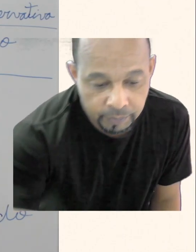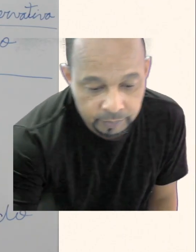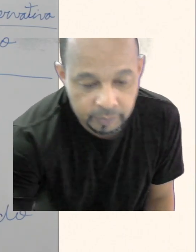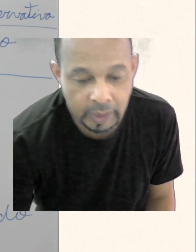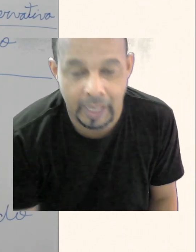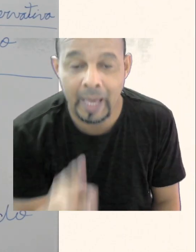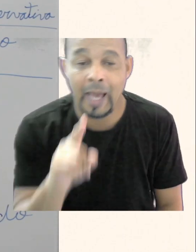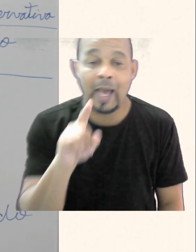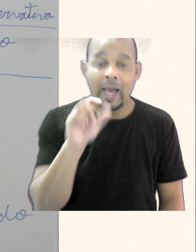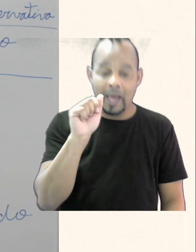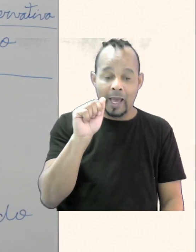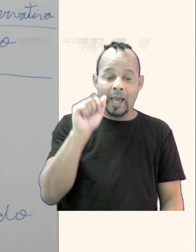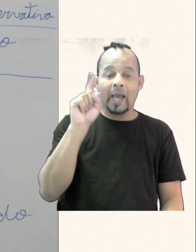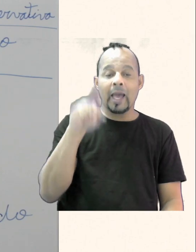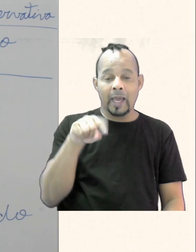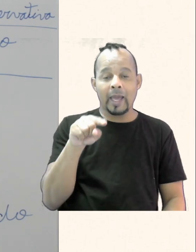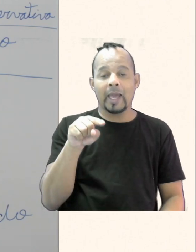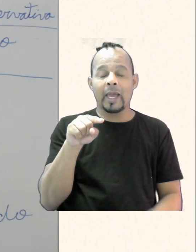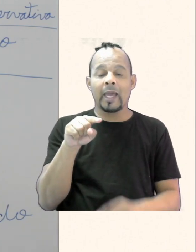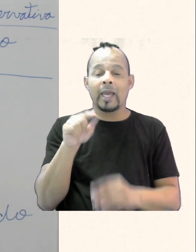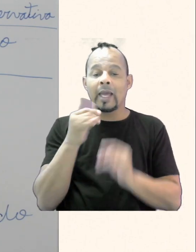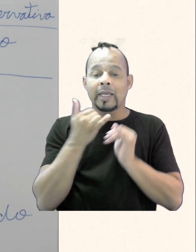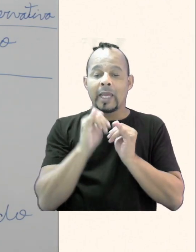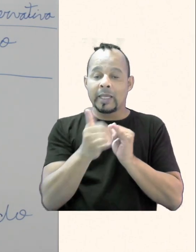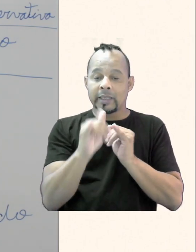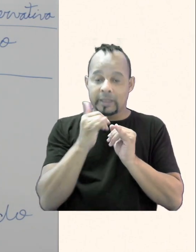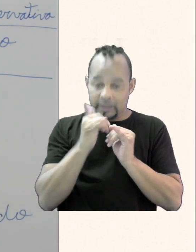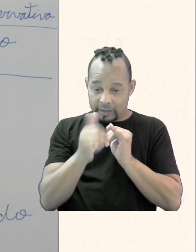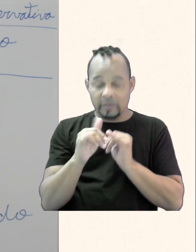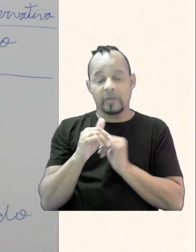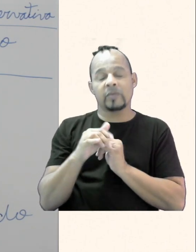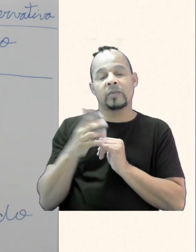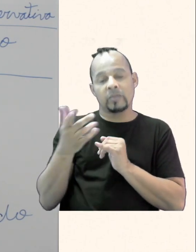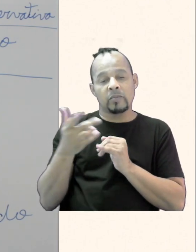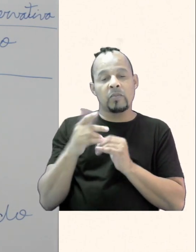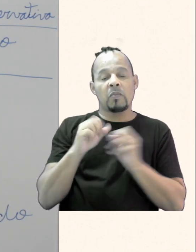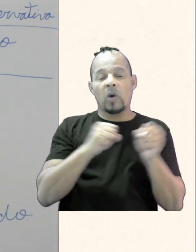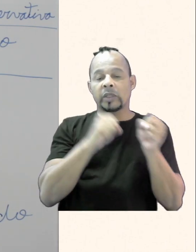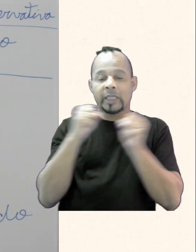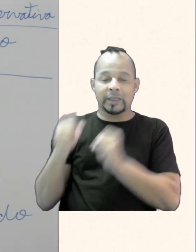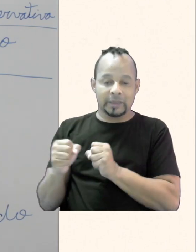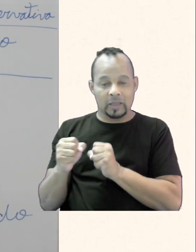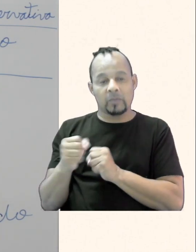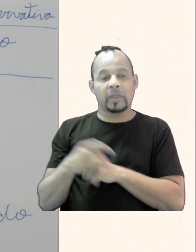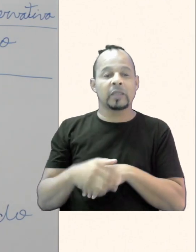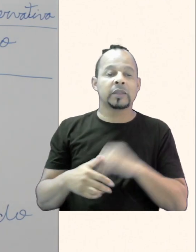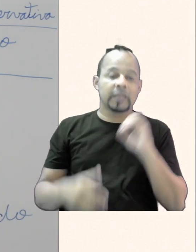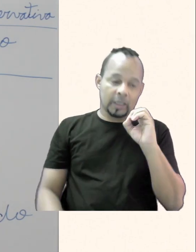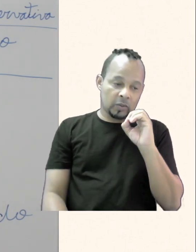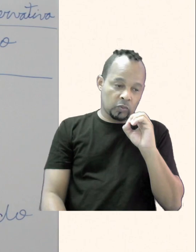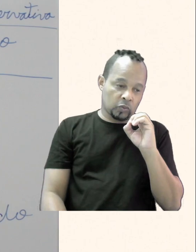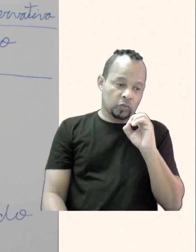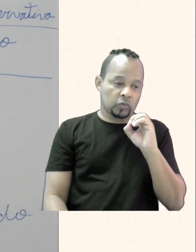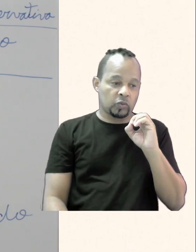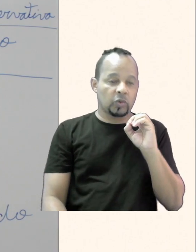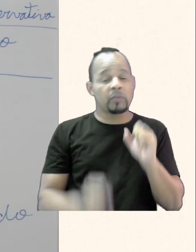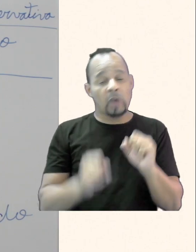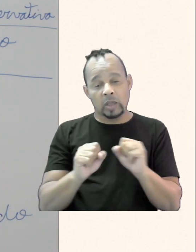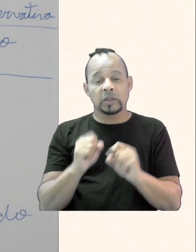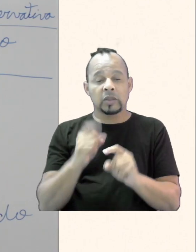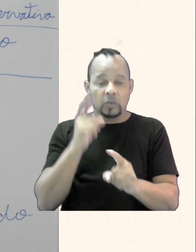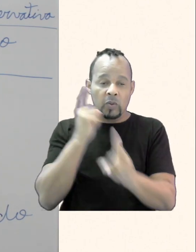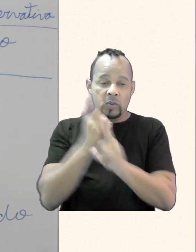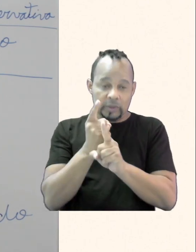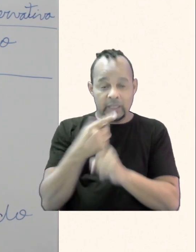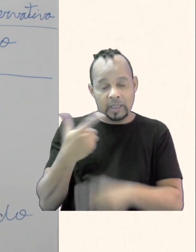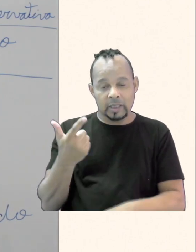Aí eu faço a integral de A até B e encontro a energia potencial em B. Tranquilo? Se eu fixar que a energia potencial